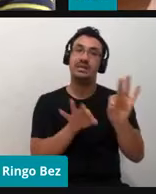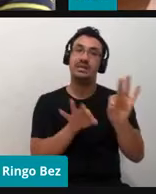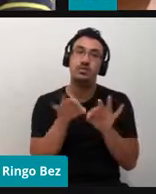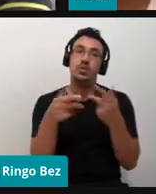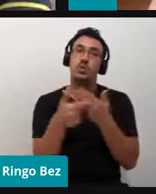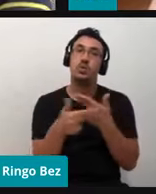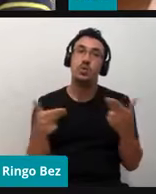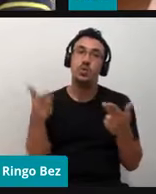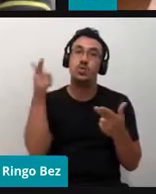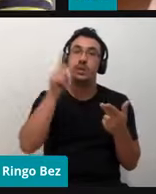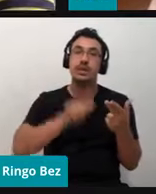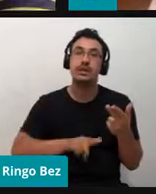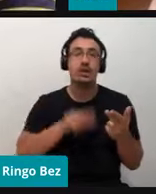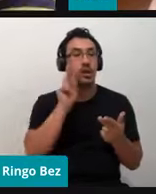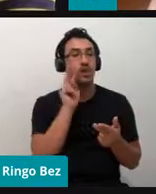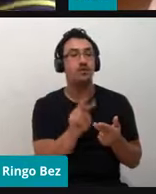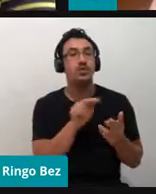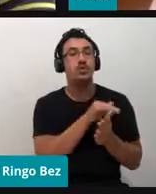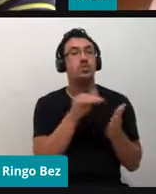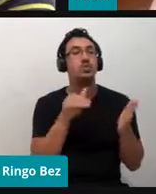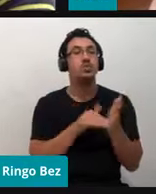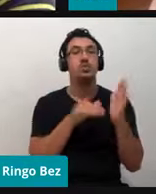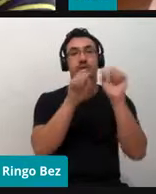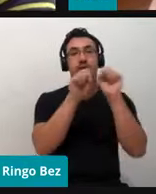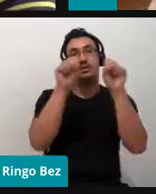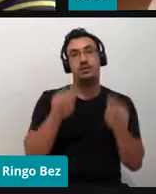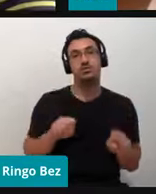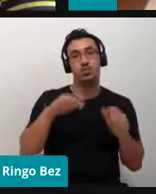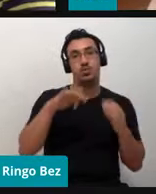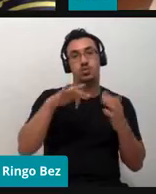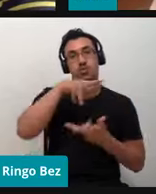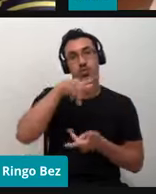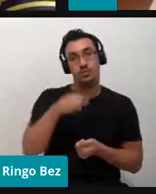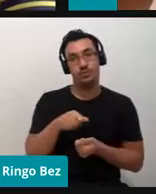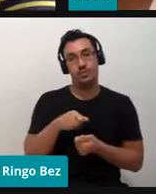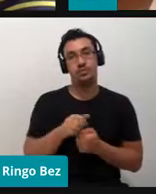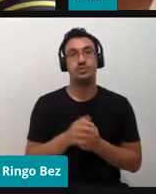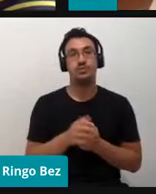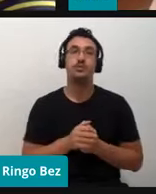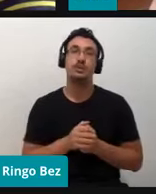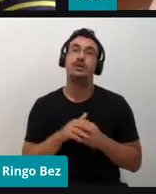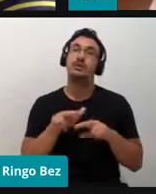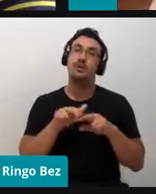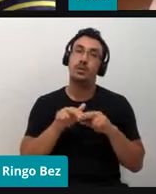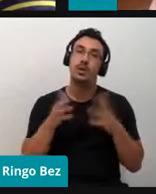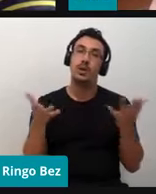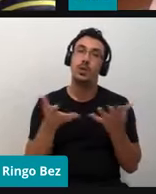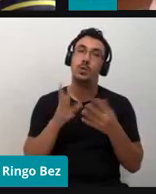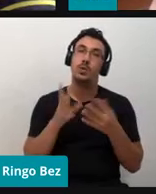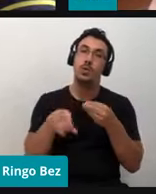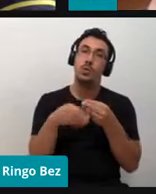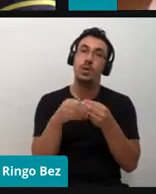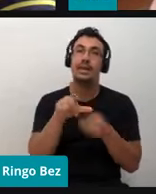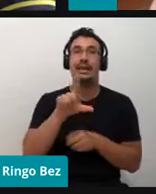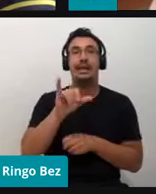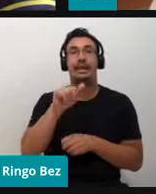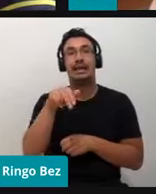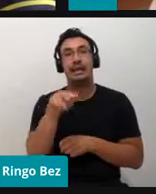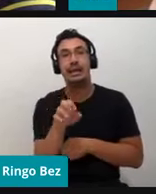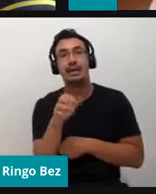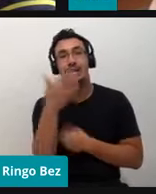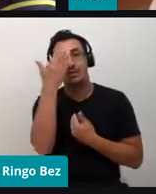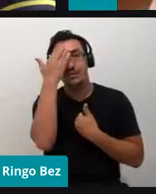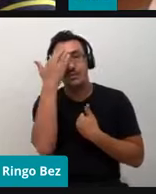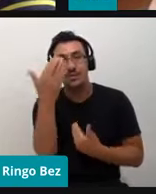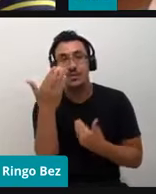conta essas consequências sistêmicas mundiais, certo? Então, com isso, eu encerro aqui a minha fala. Eu gostaria de agradecer